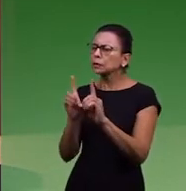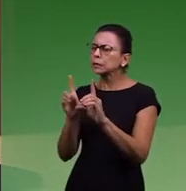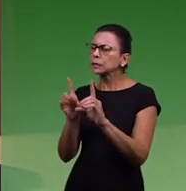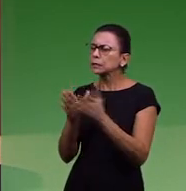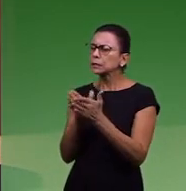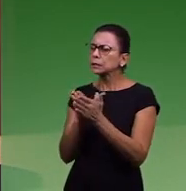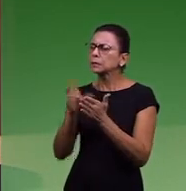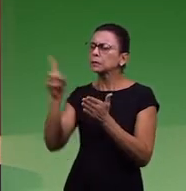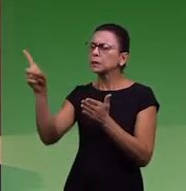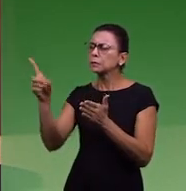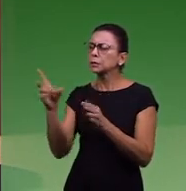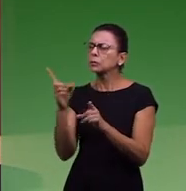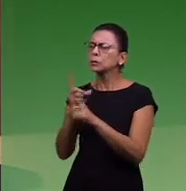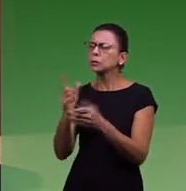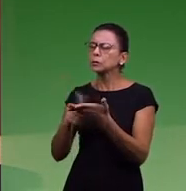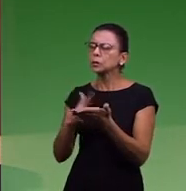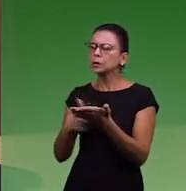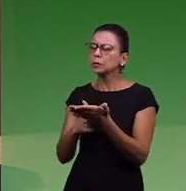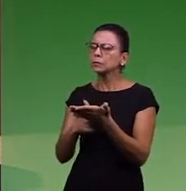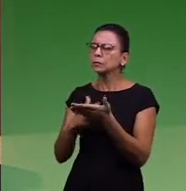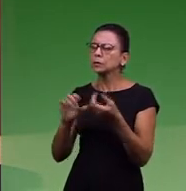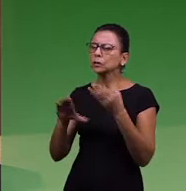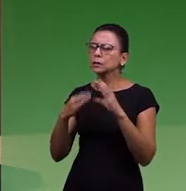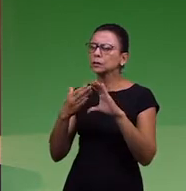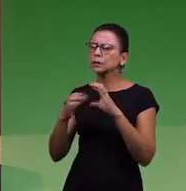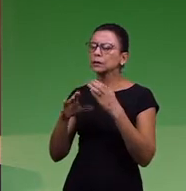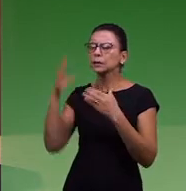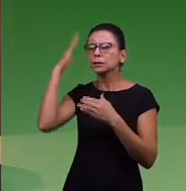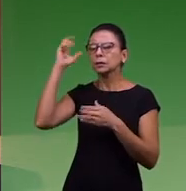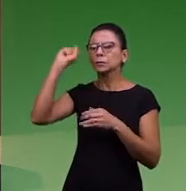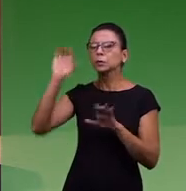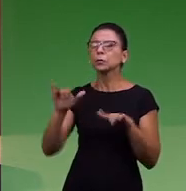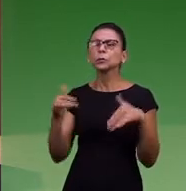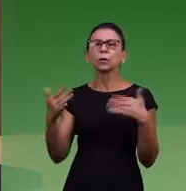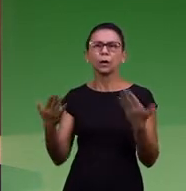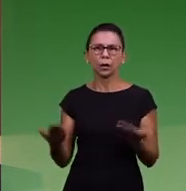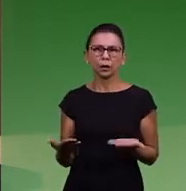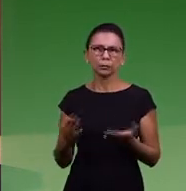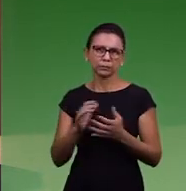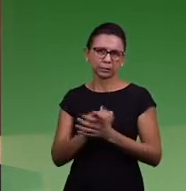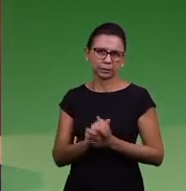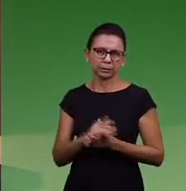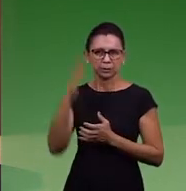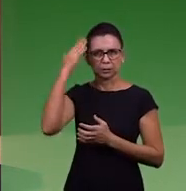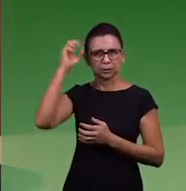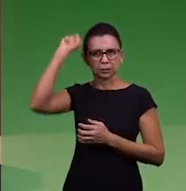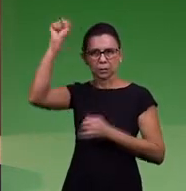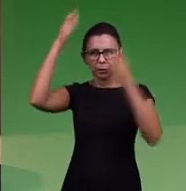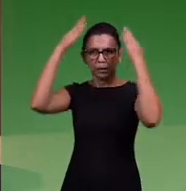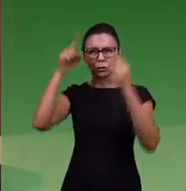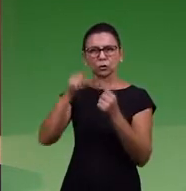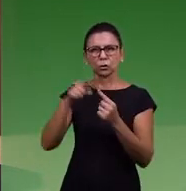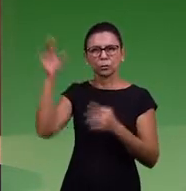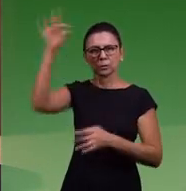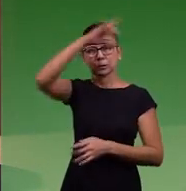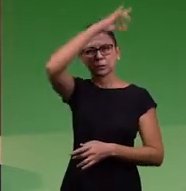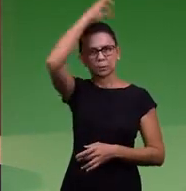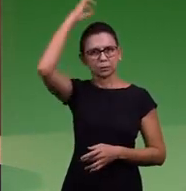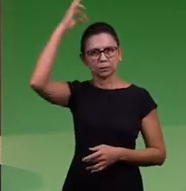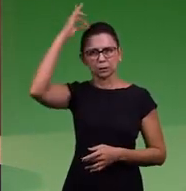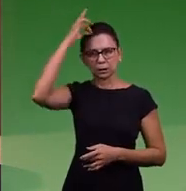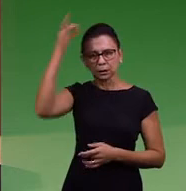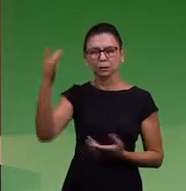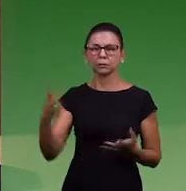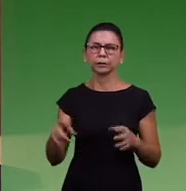nós encontramos no livro de Cantares? Já vimos no livro de Cantares Salomão como tipo do Espírito Santo, já vimos o